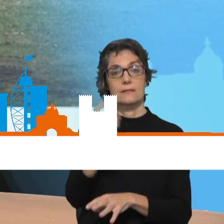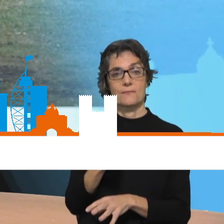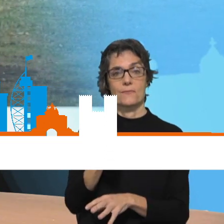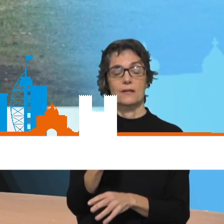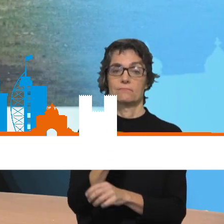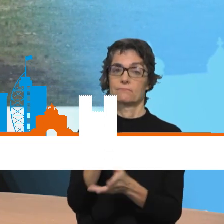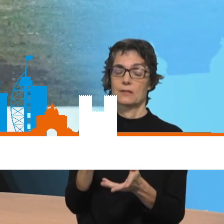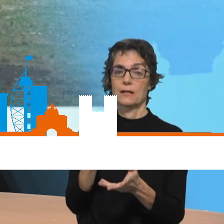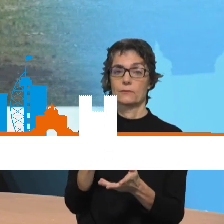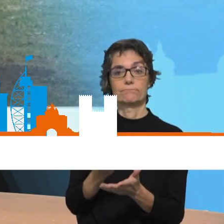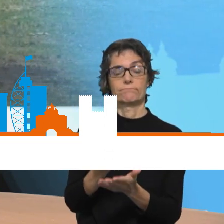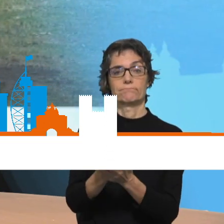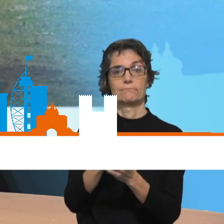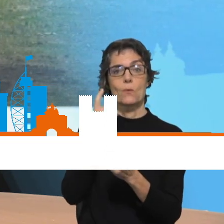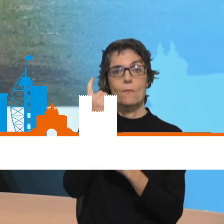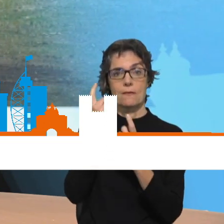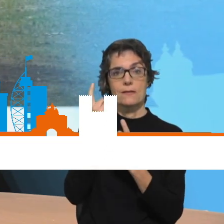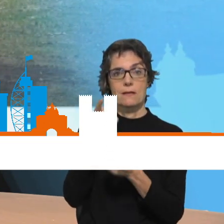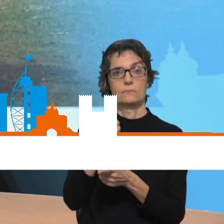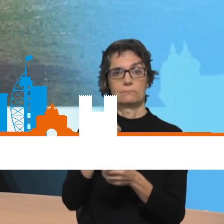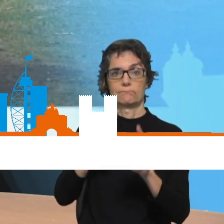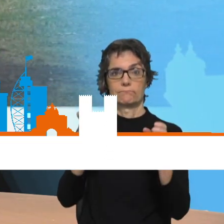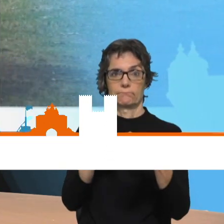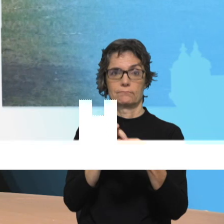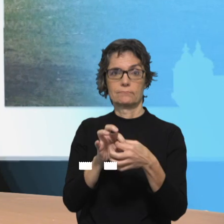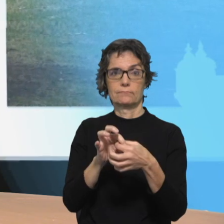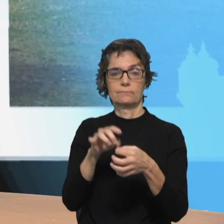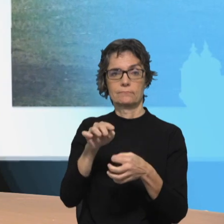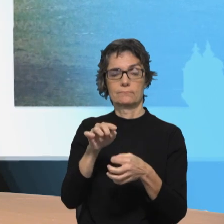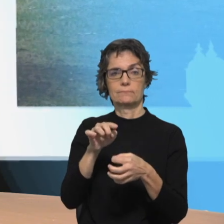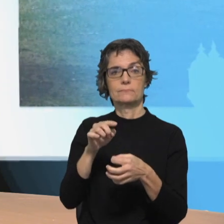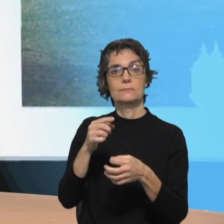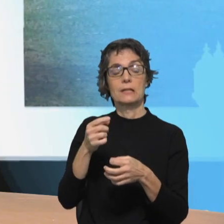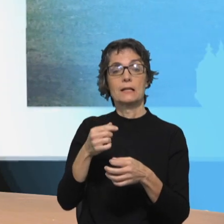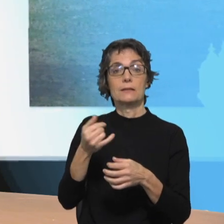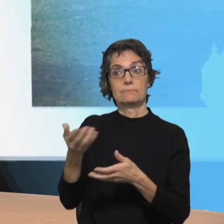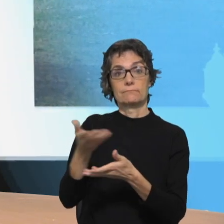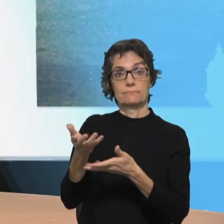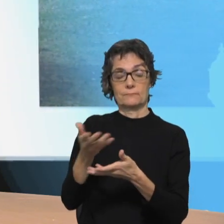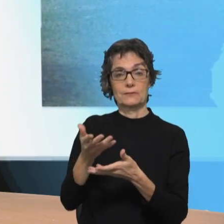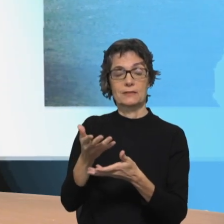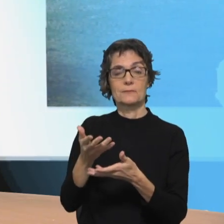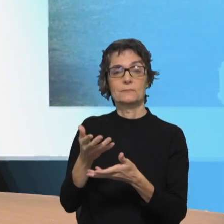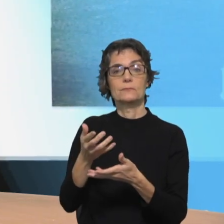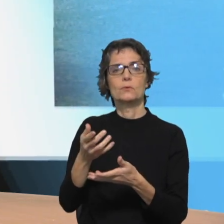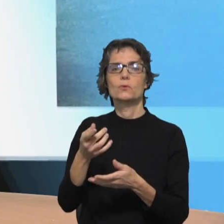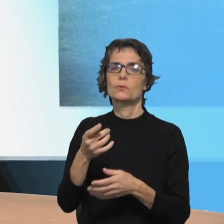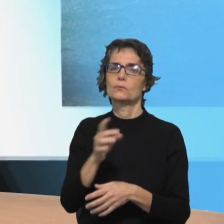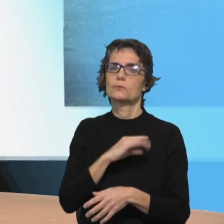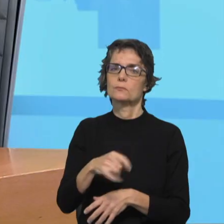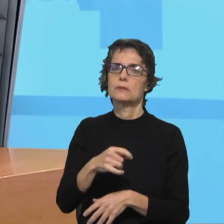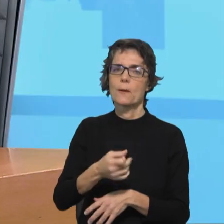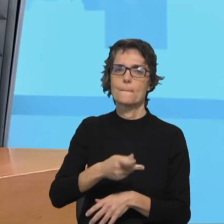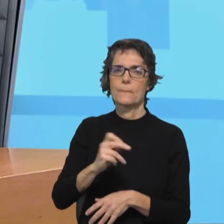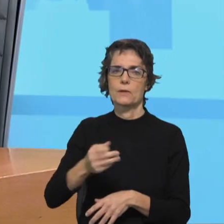com uma reflexão sobre este tema. Sobre ela vamos conversar dentro de instantes com o seu presidente, Pedro